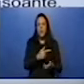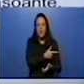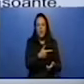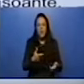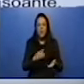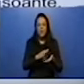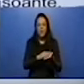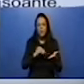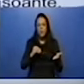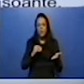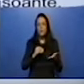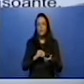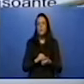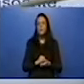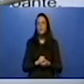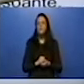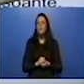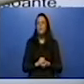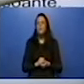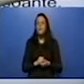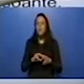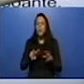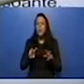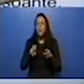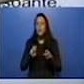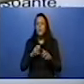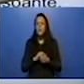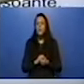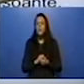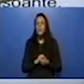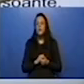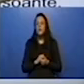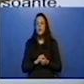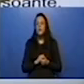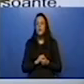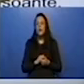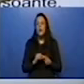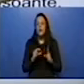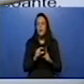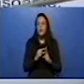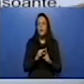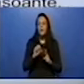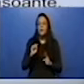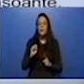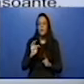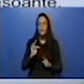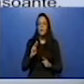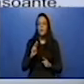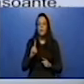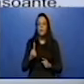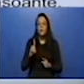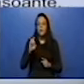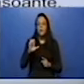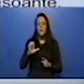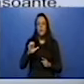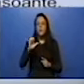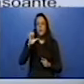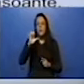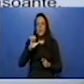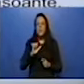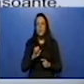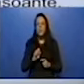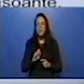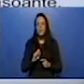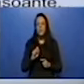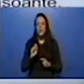Copied. Vão observando o que está acontecendo. Olha só a palavra study. Study é estudar. Para poder dizer estudou,